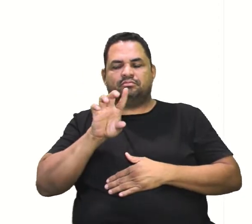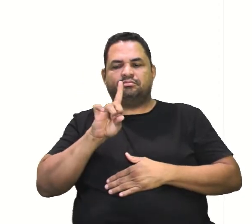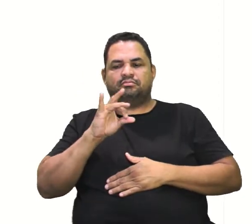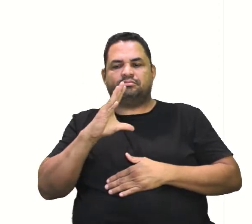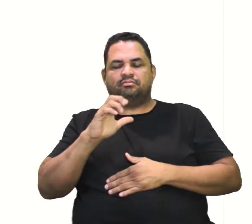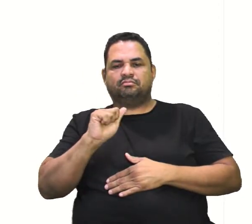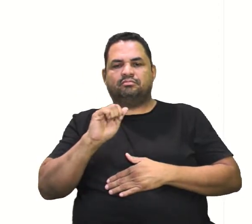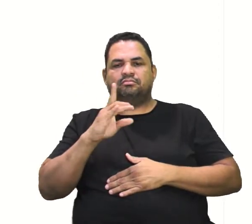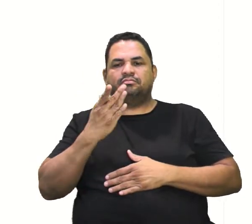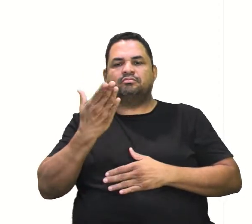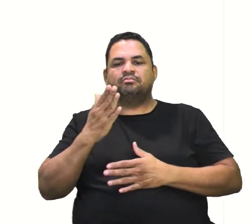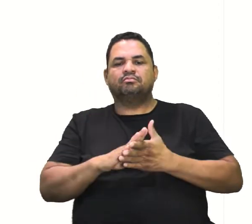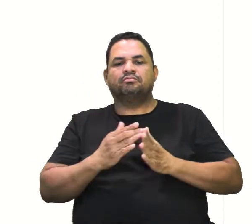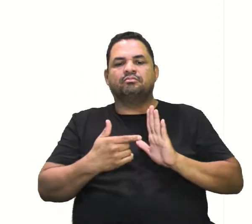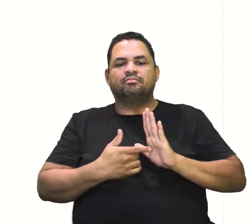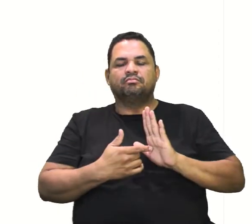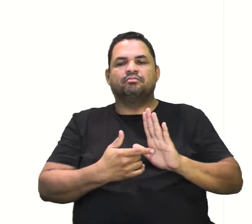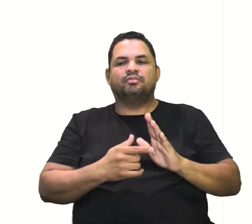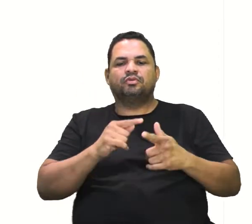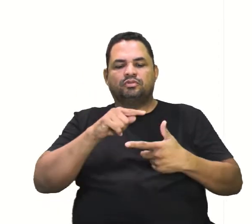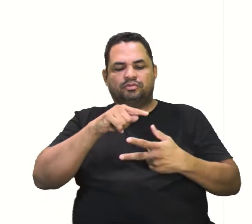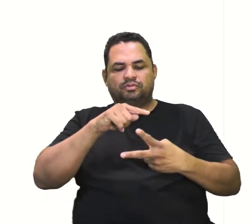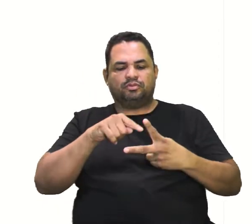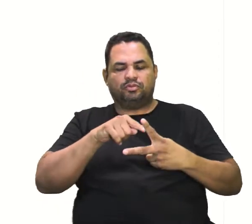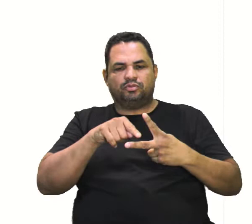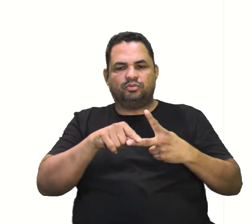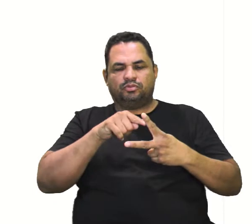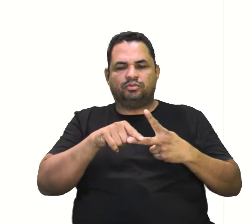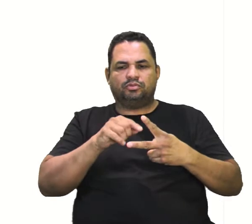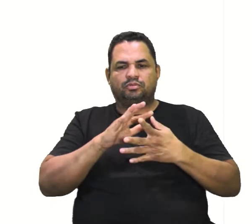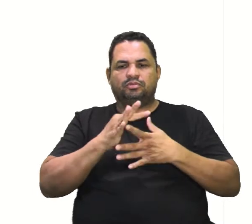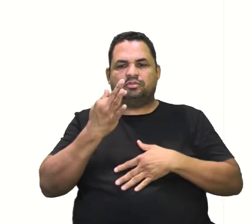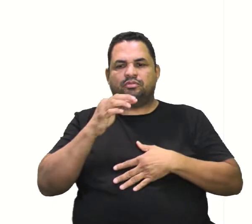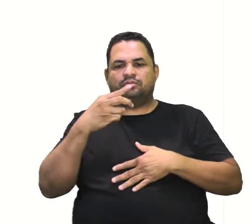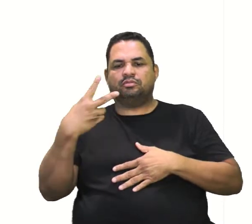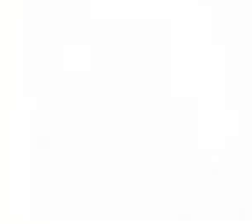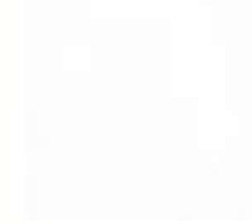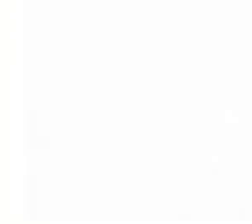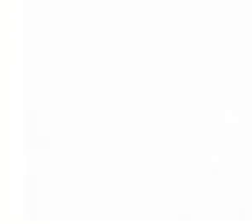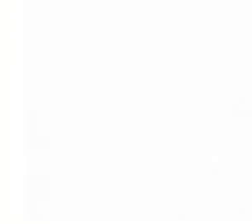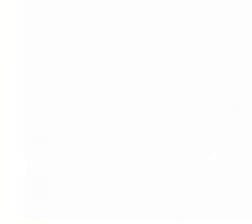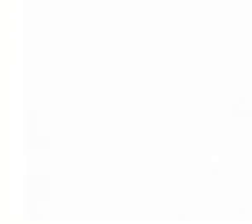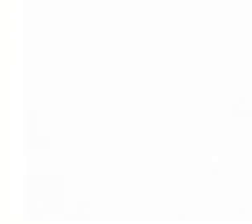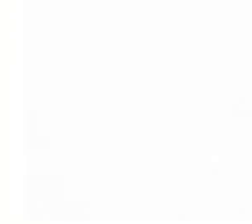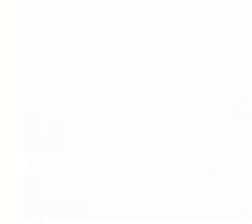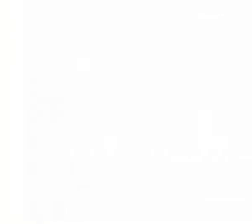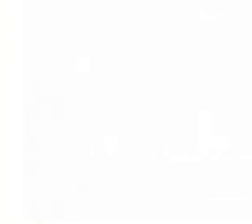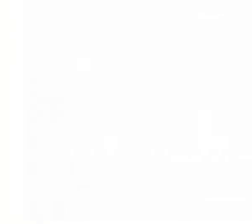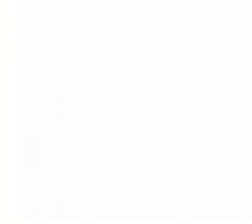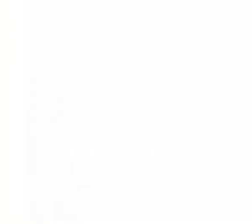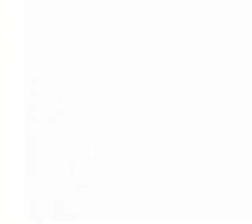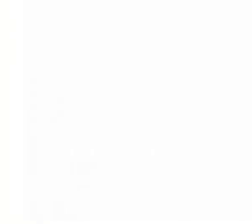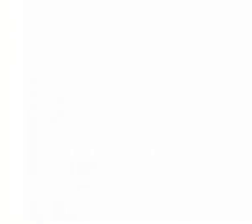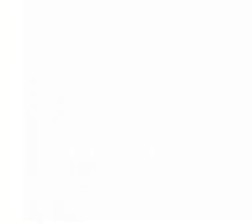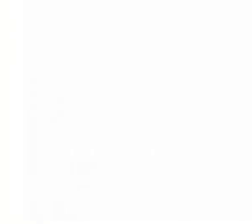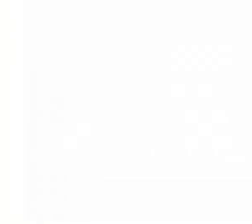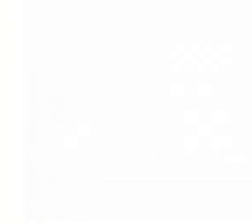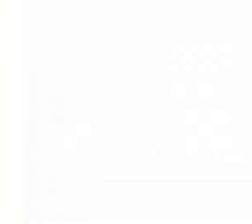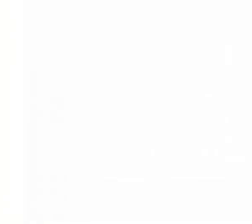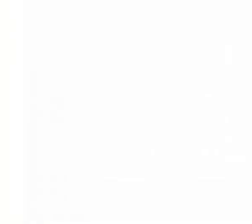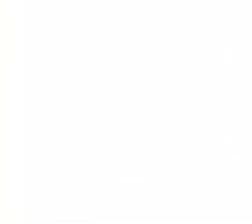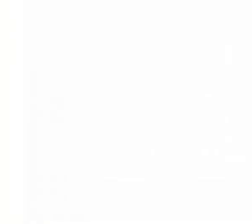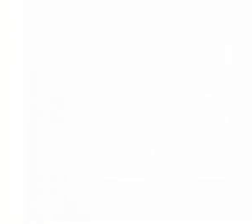que legal. Se ele tivesse me dado um ângulo ali no F2, eu ia falar que era nosso cosseno, né?